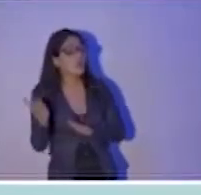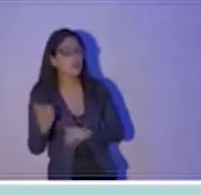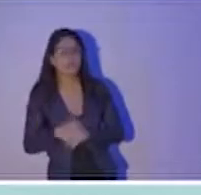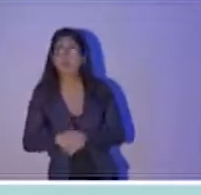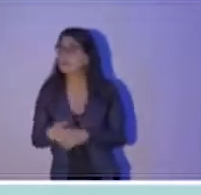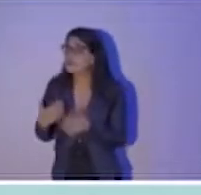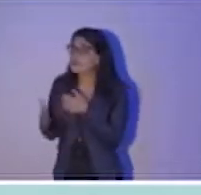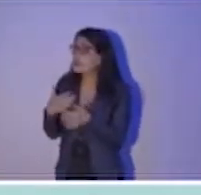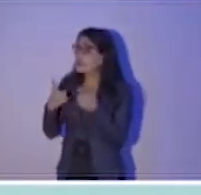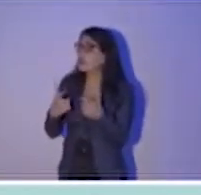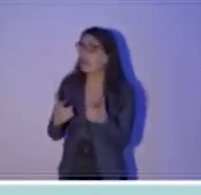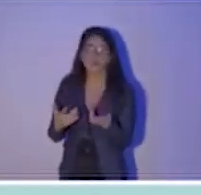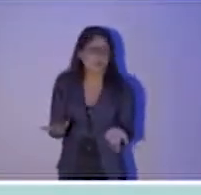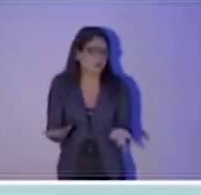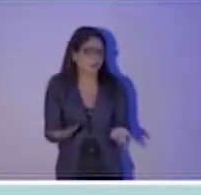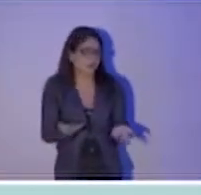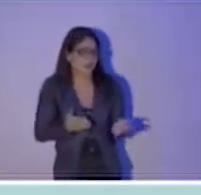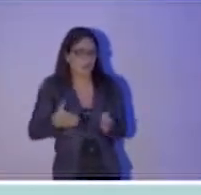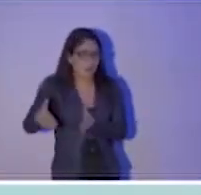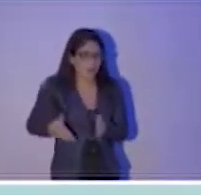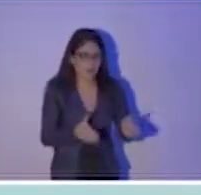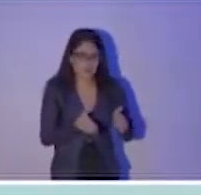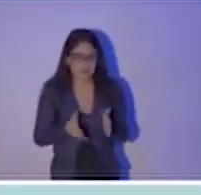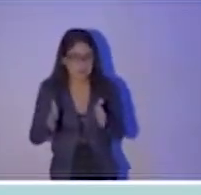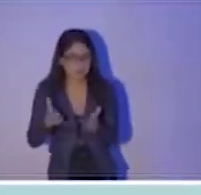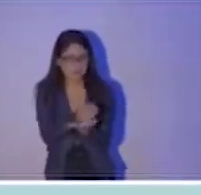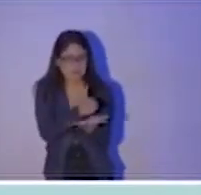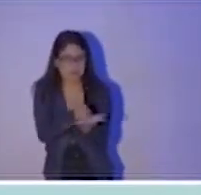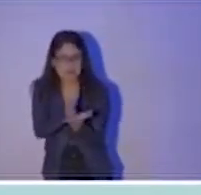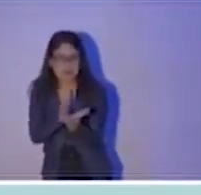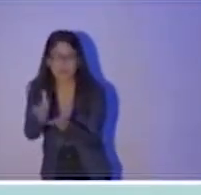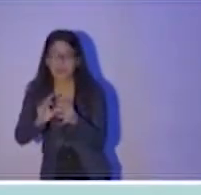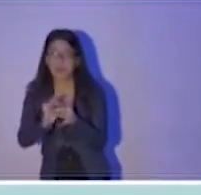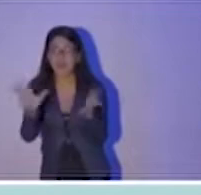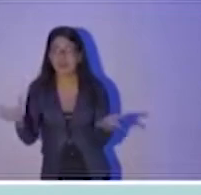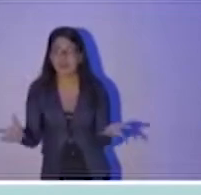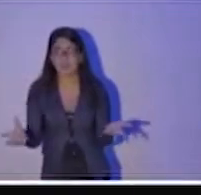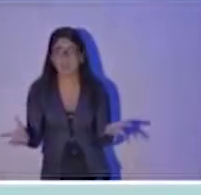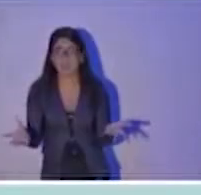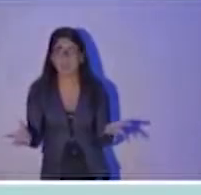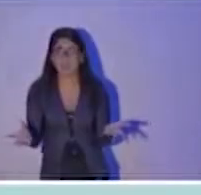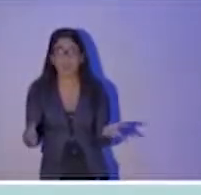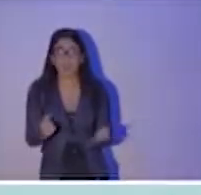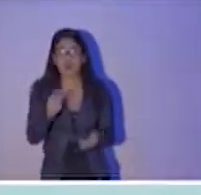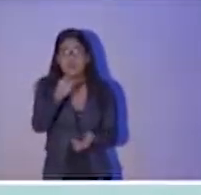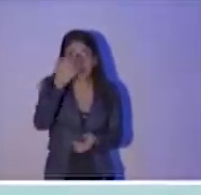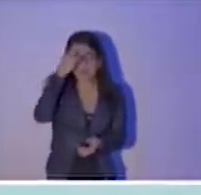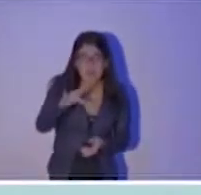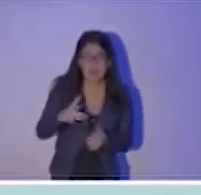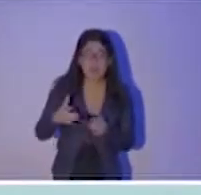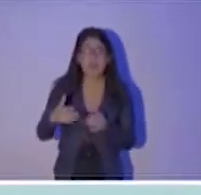qualquer lugar. Ele diz, bom, então você pode pegar qualquer caminho, né? E eu acho que a questão, porque quem não sabe para onde vai, qualquer